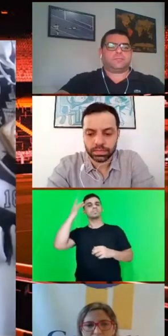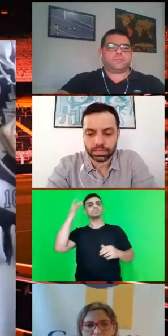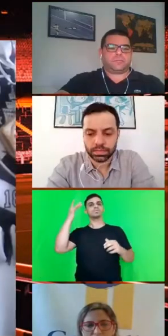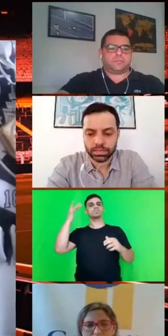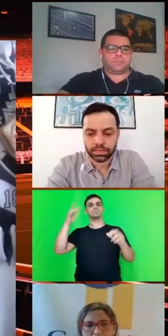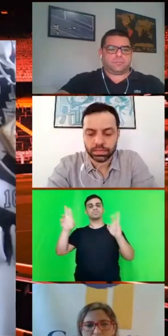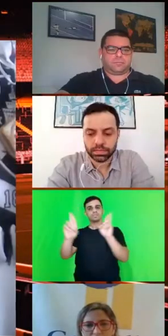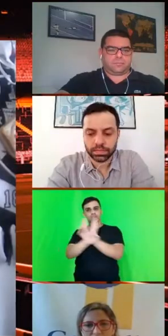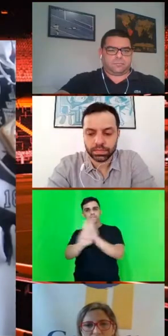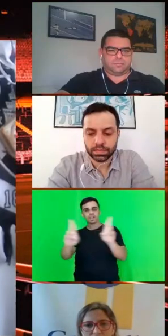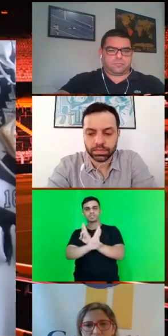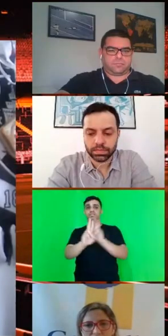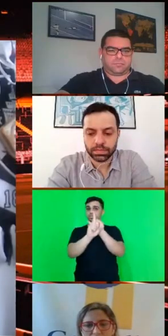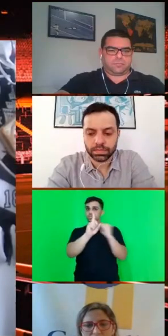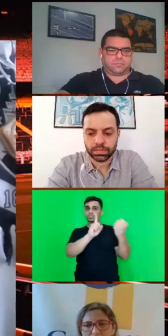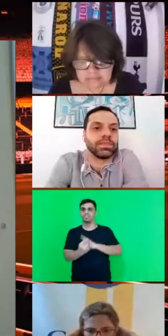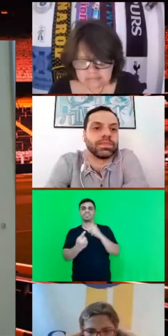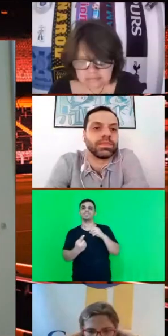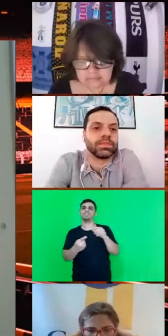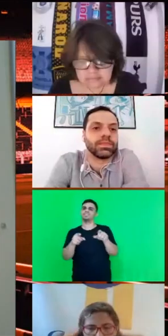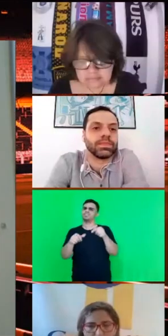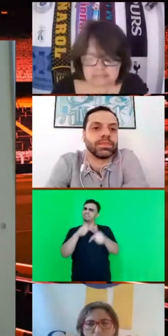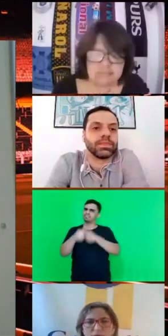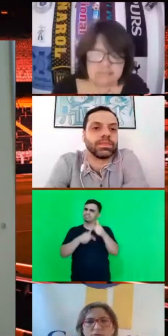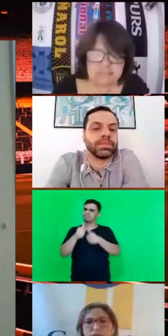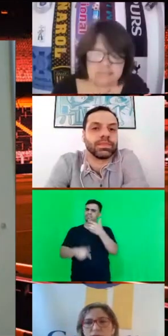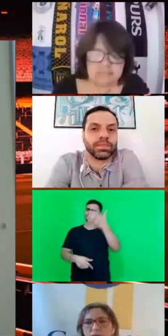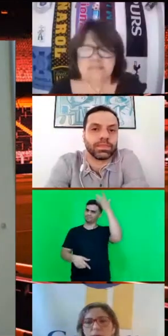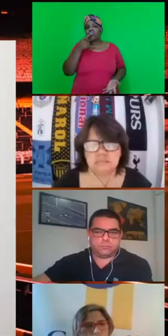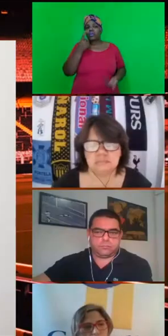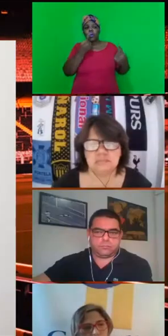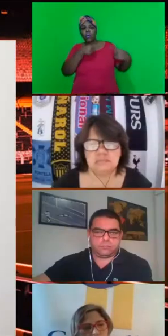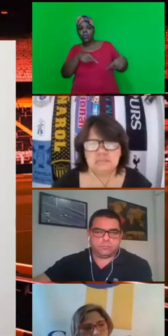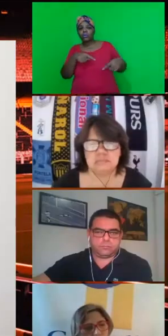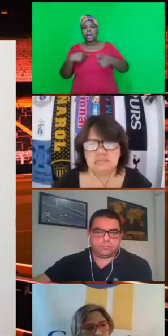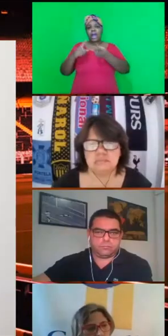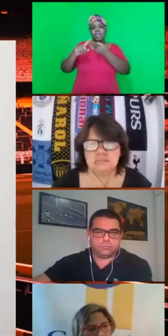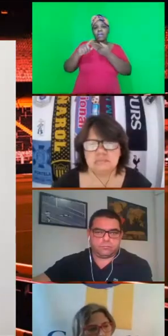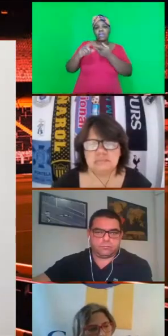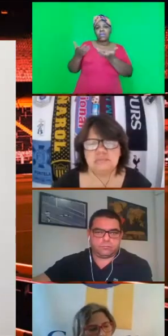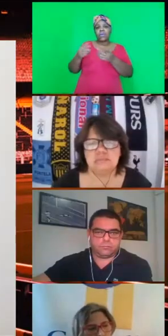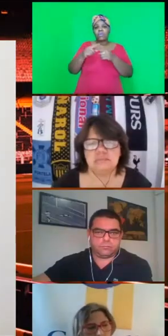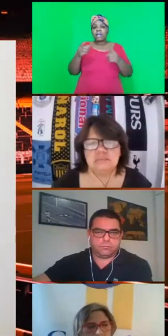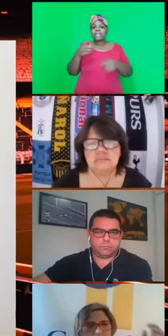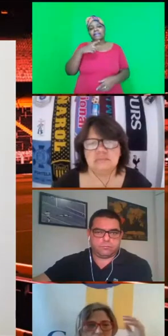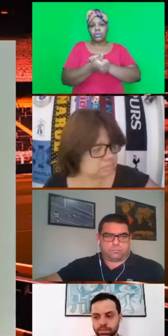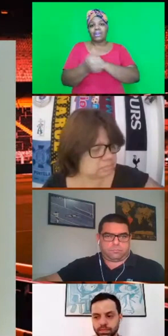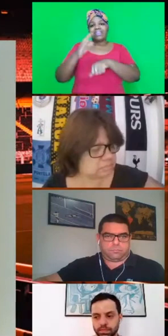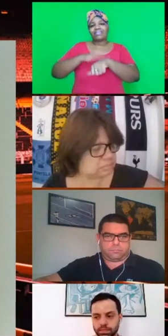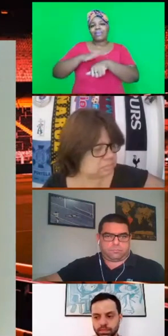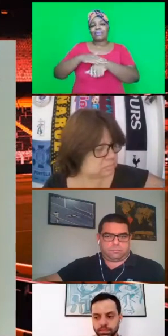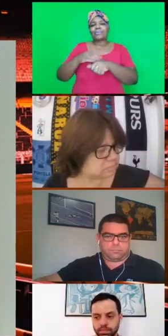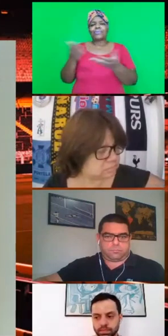Os participantes trataram de temas como questões sociais, econômicas e políticas que têm motivado a retomada das atividades.